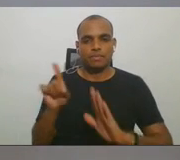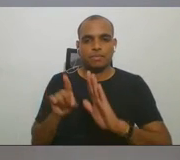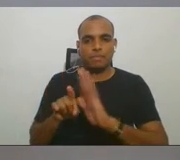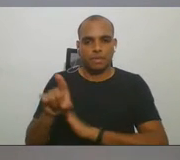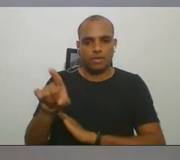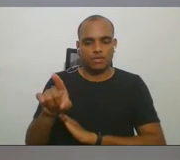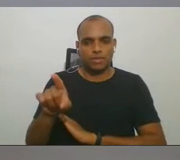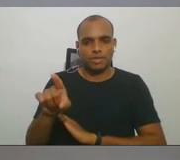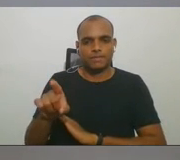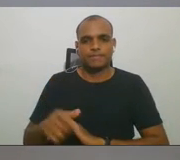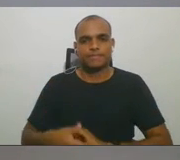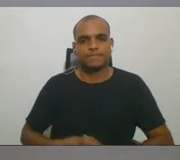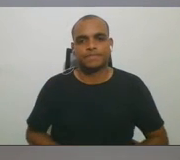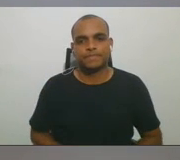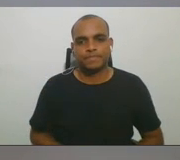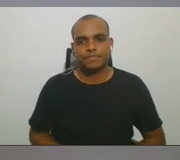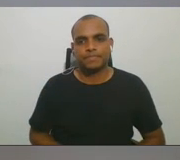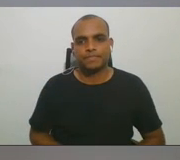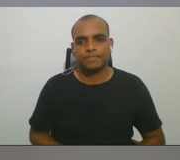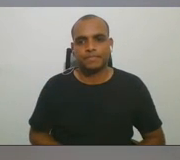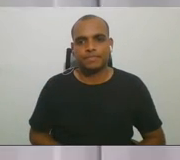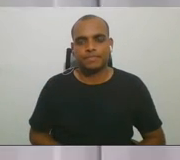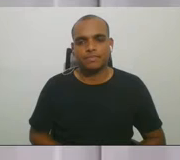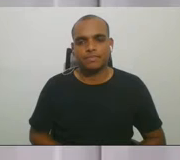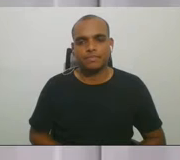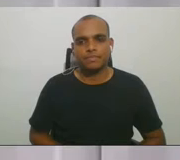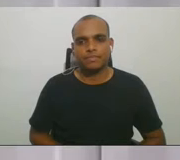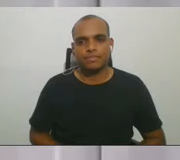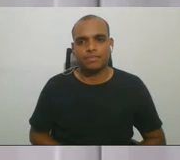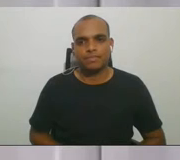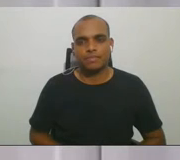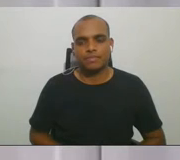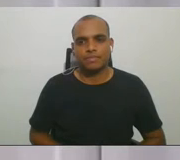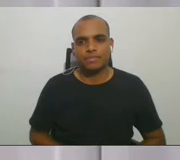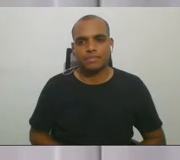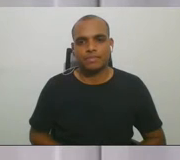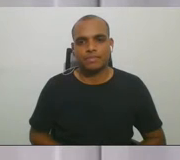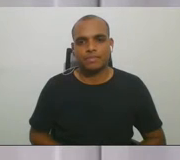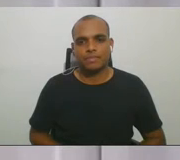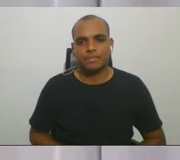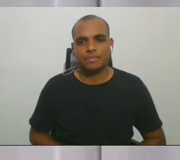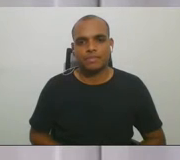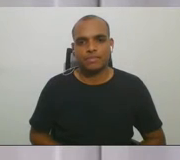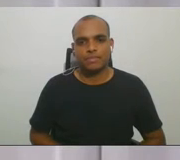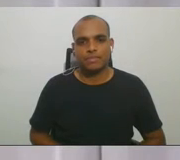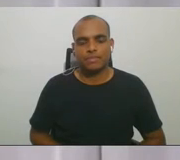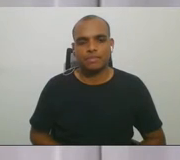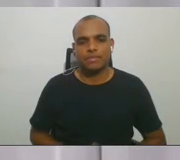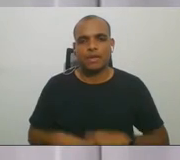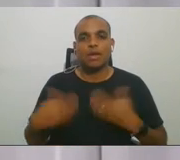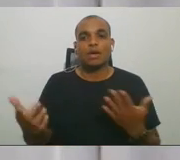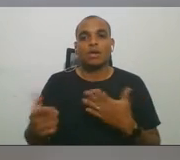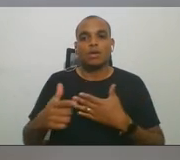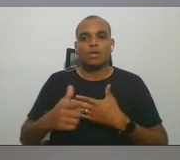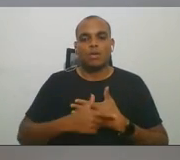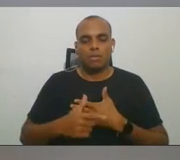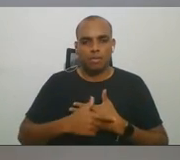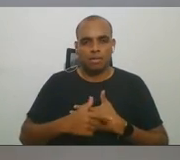que se coloca... Não entendi a primeira parte. Qual seria o papel da justiça cognitiva?